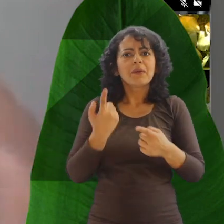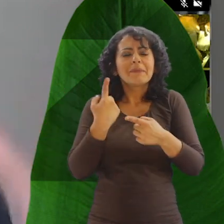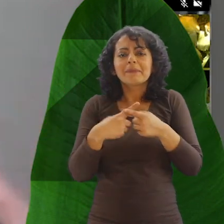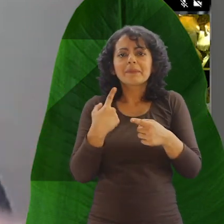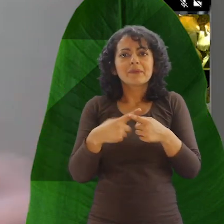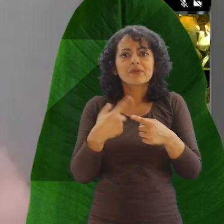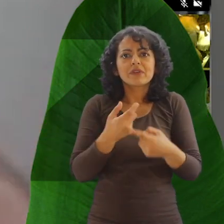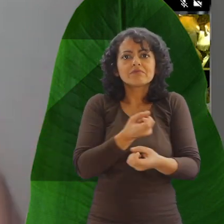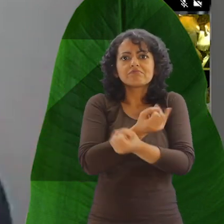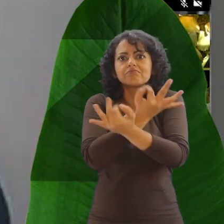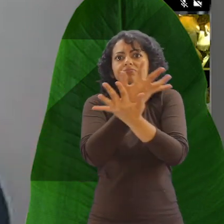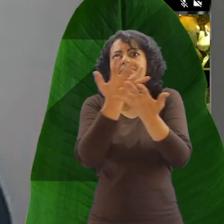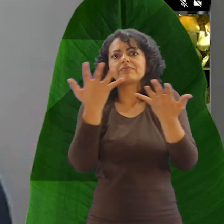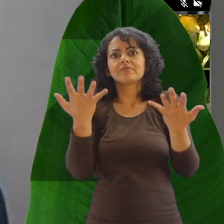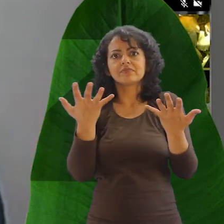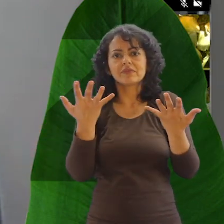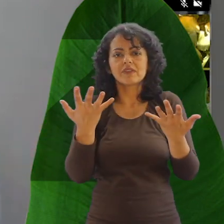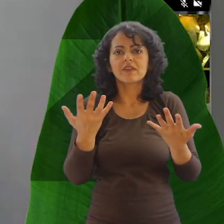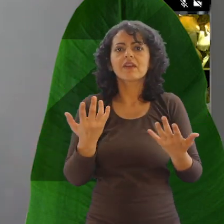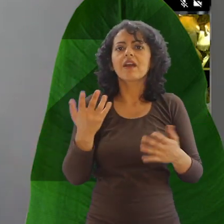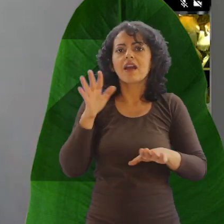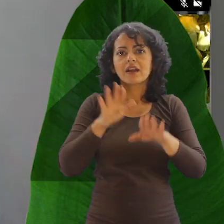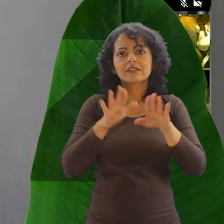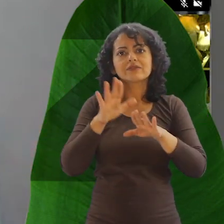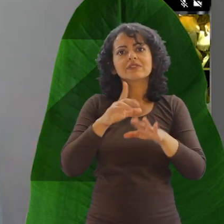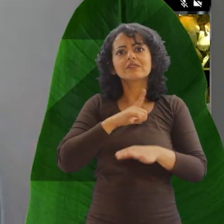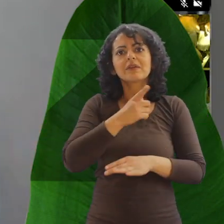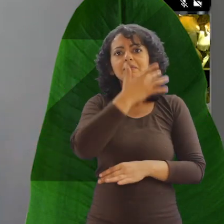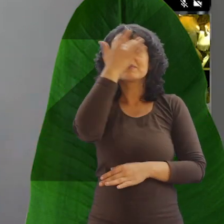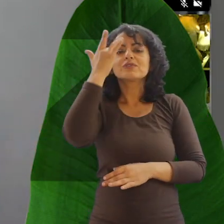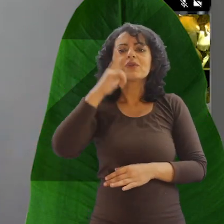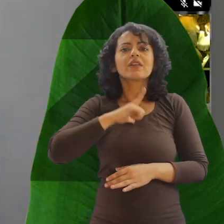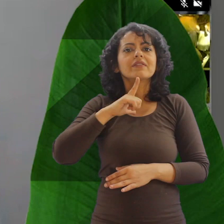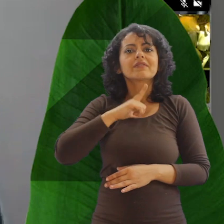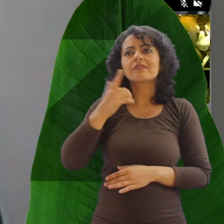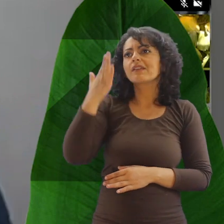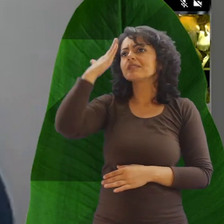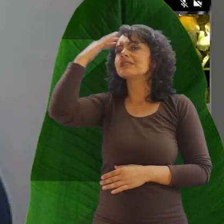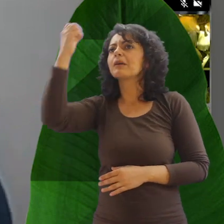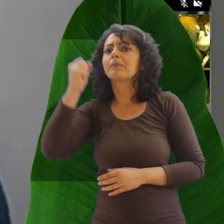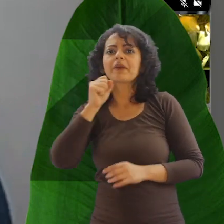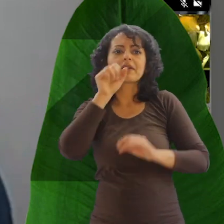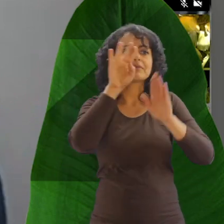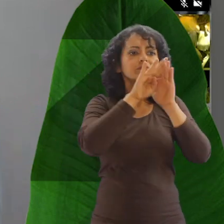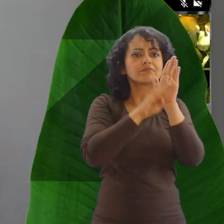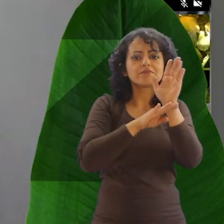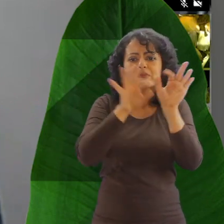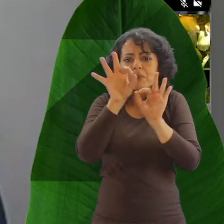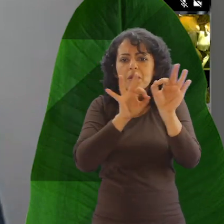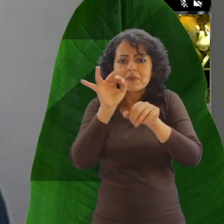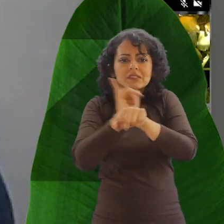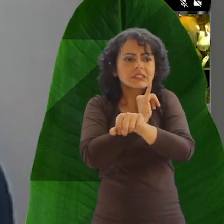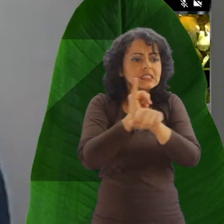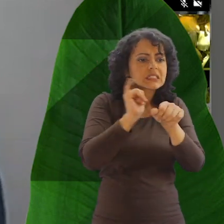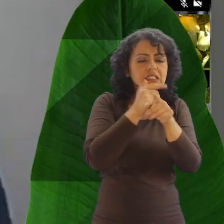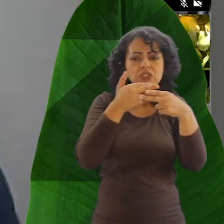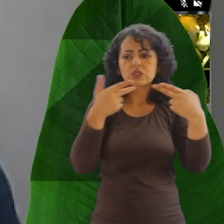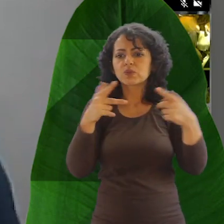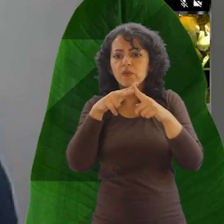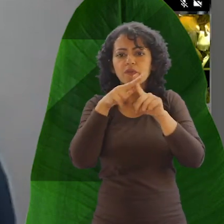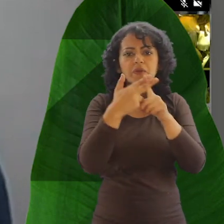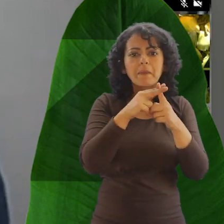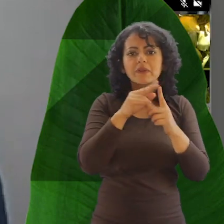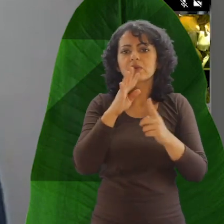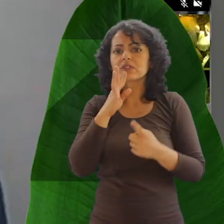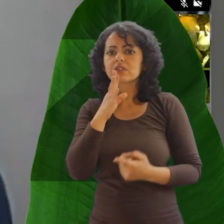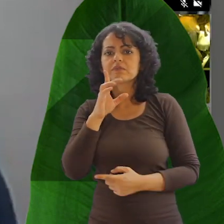a gente bebeu de pesquisação, ecologia de saberes, ecologia de sentido, planejamento estratégico, quanto de ferramentas, Dragon Dreaming,